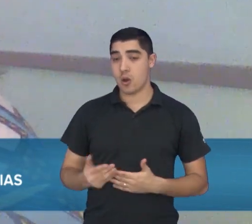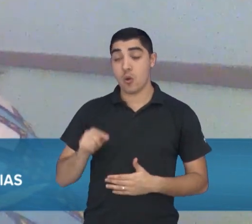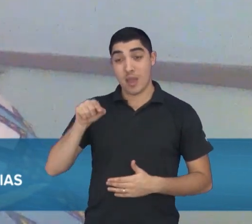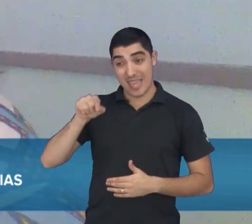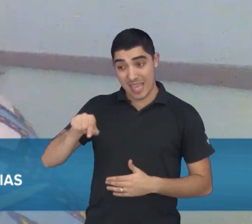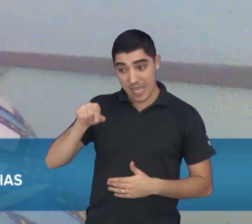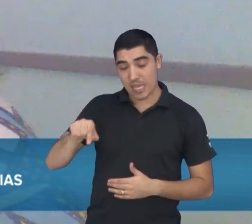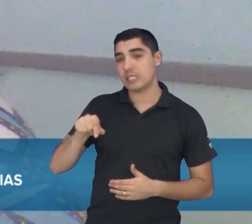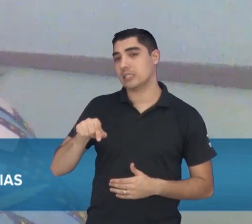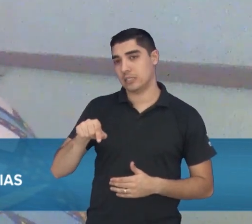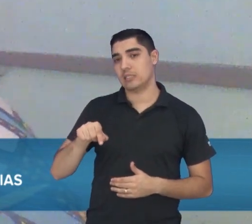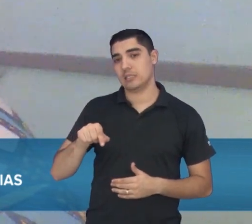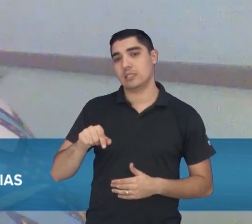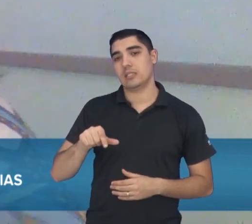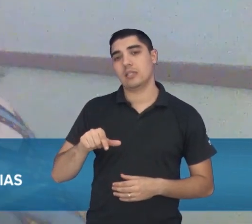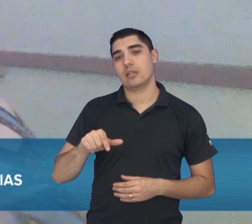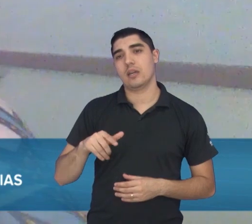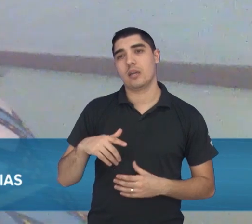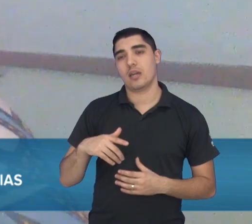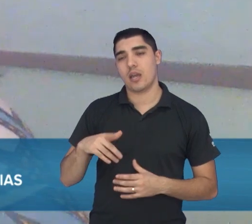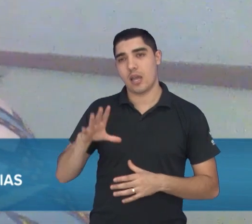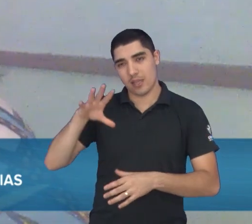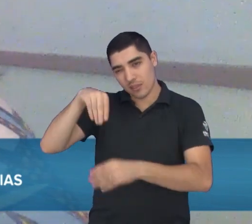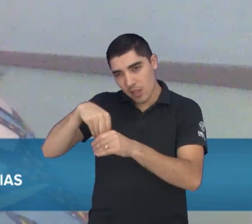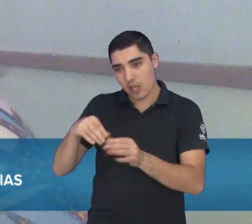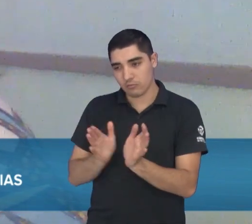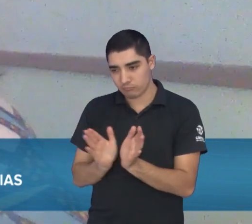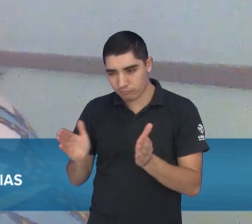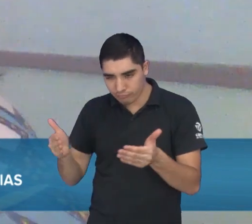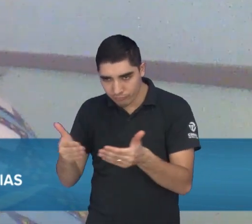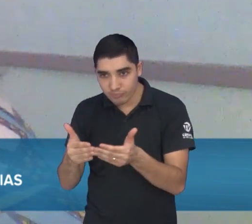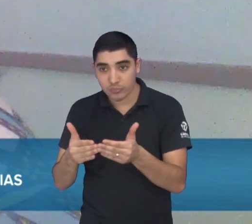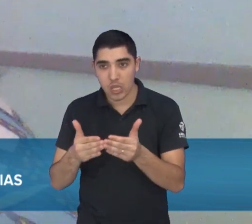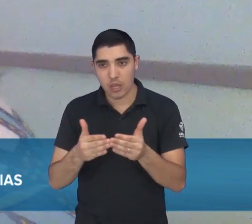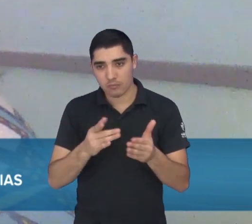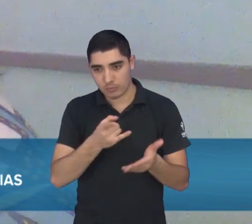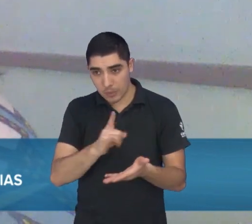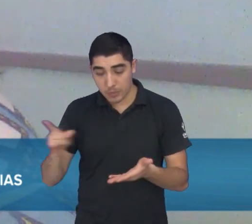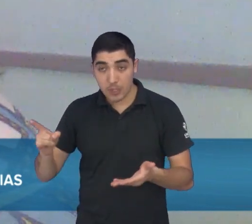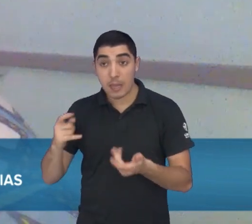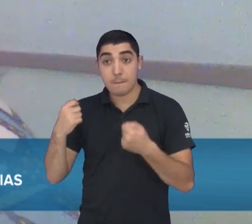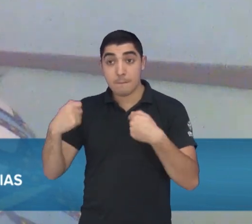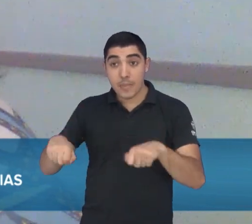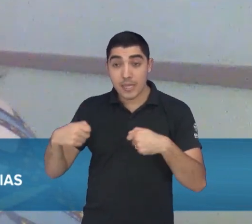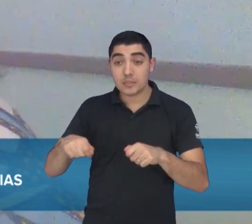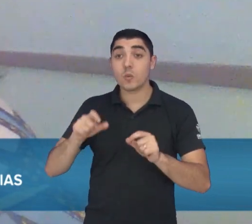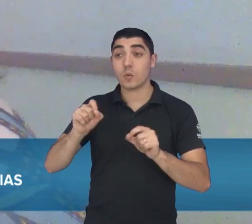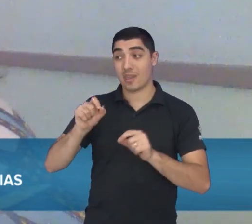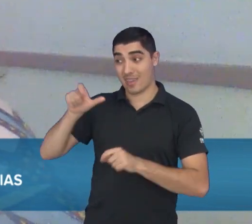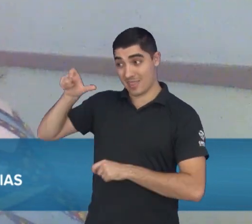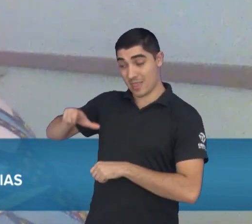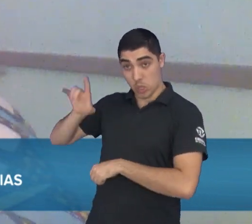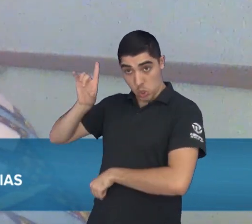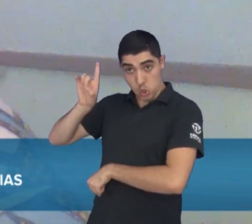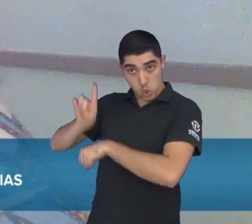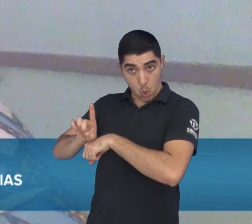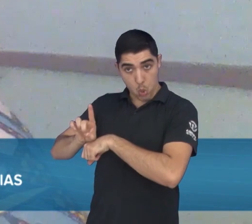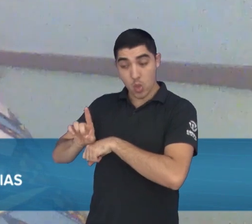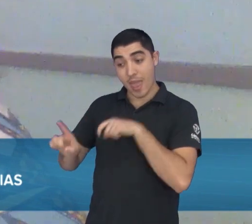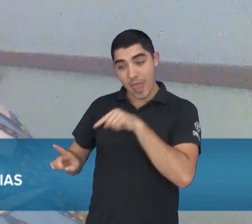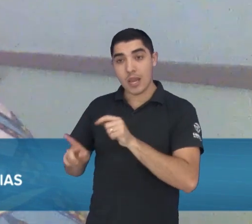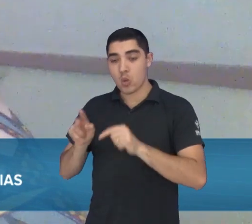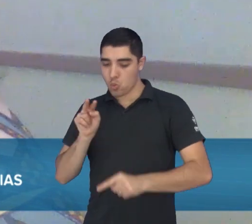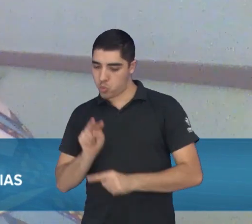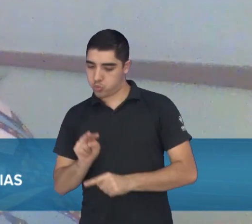os condomínios mantêm a área pet, é necessário que os seus tutores cuidem muito